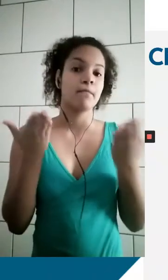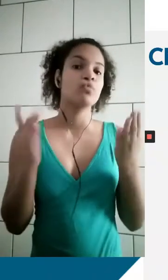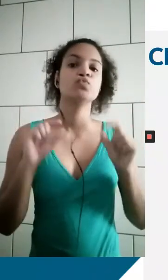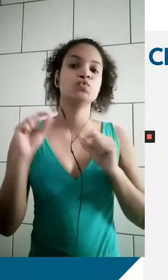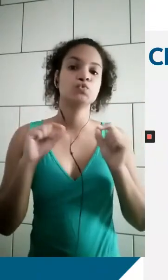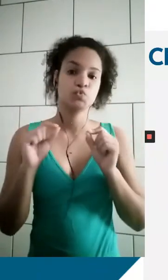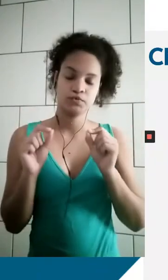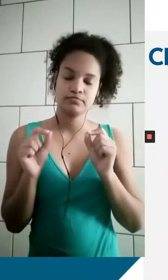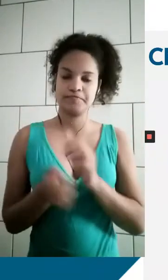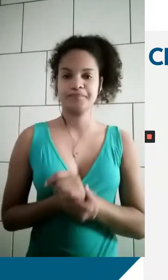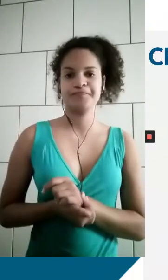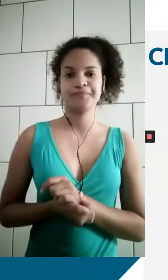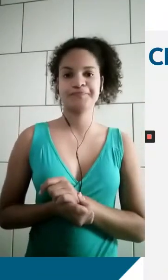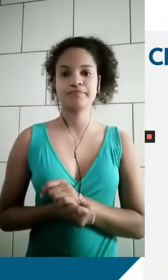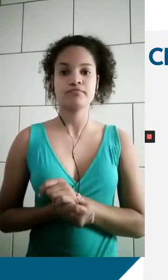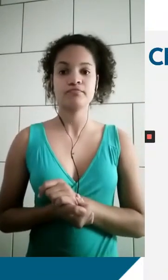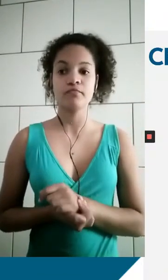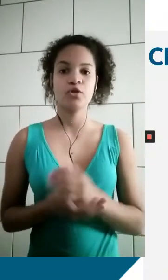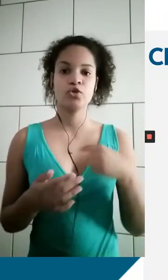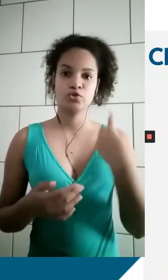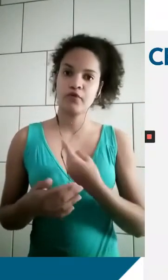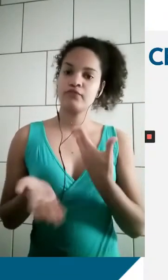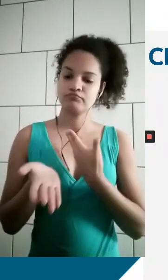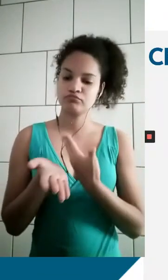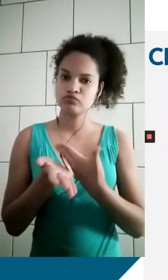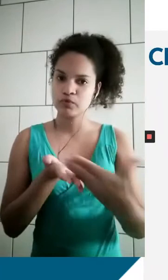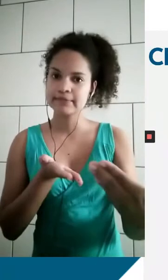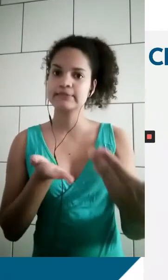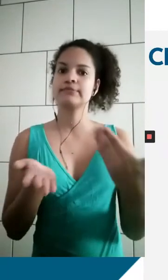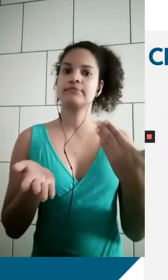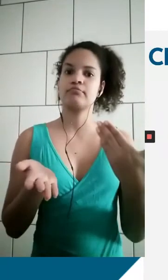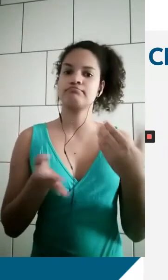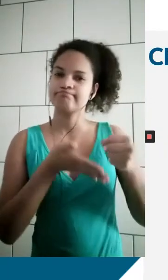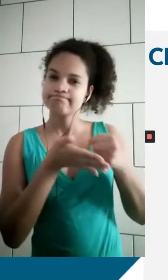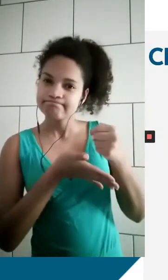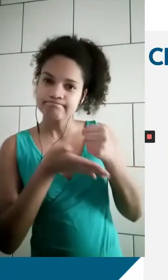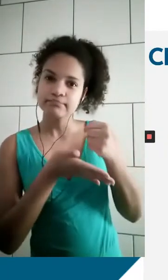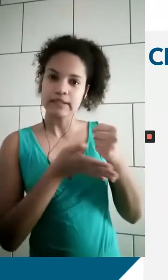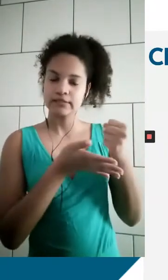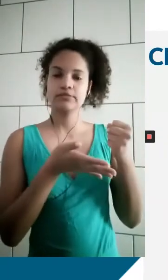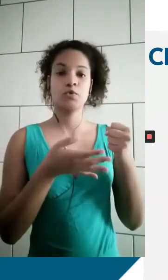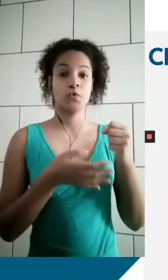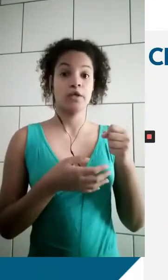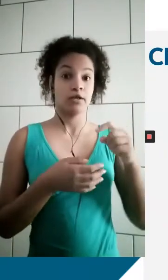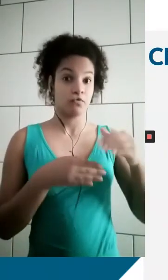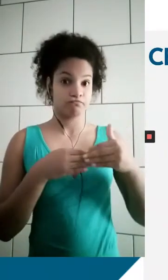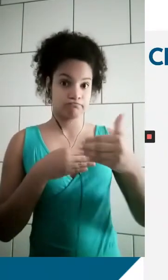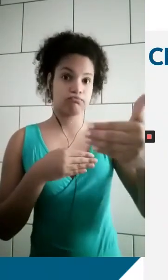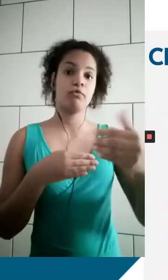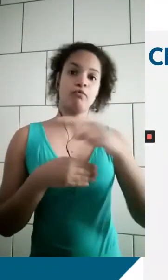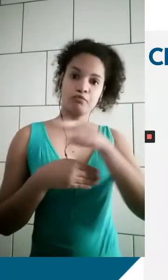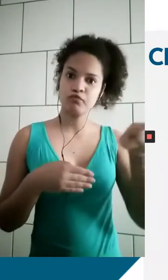vai discutir, vai abrir a conversa para que depois, posteriormente,